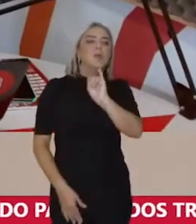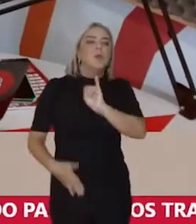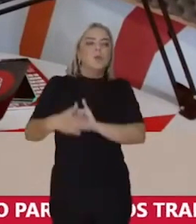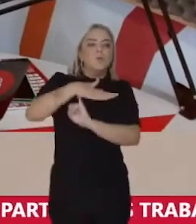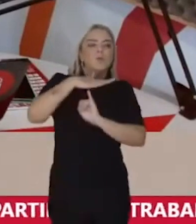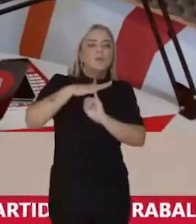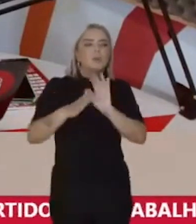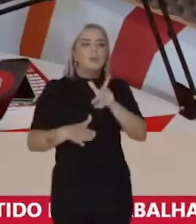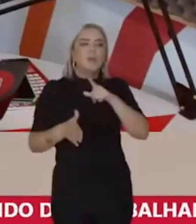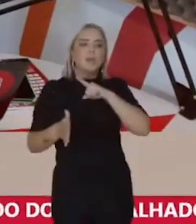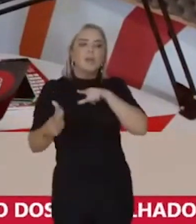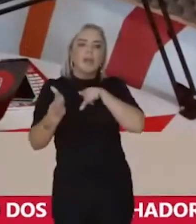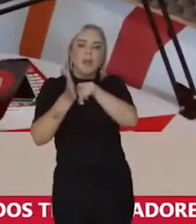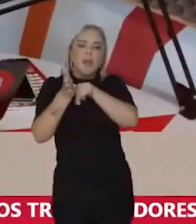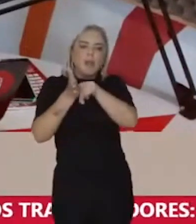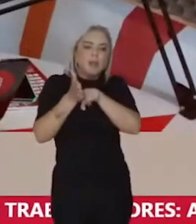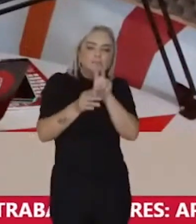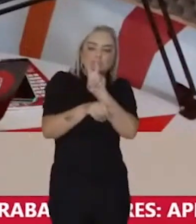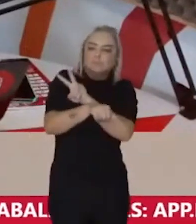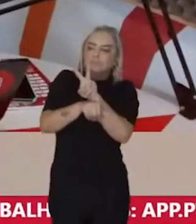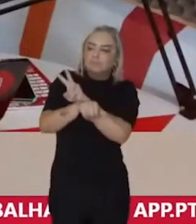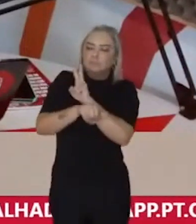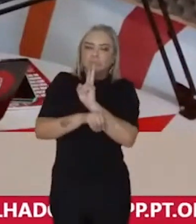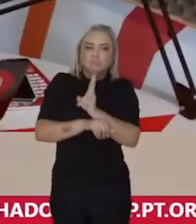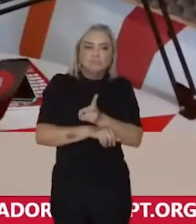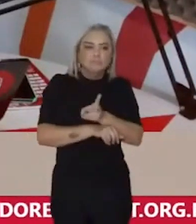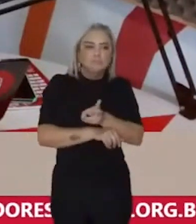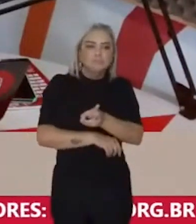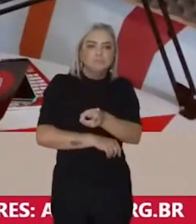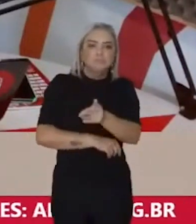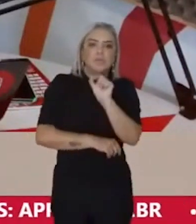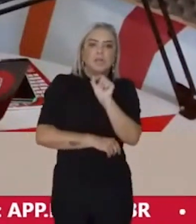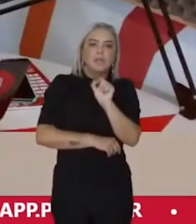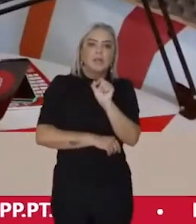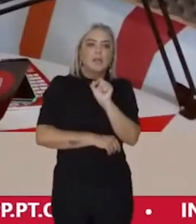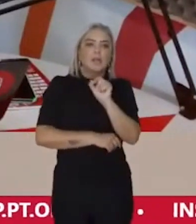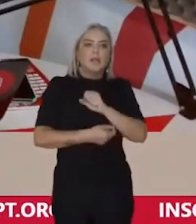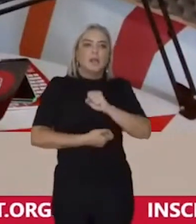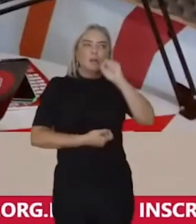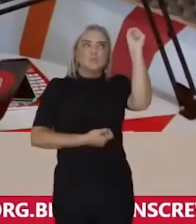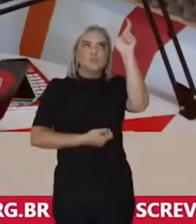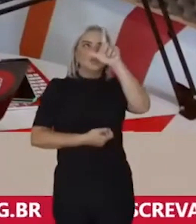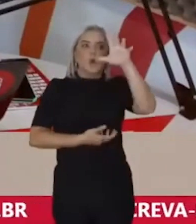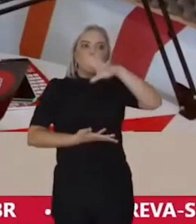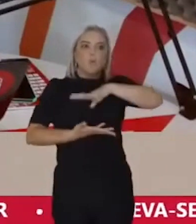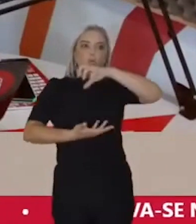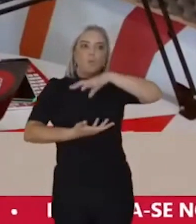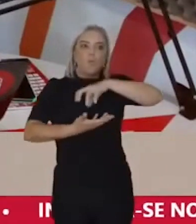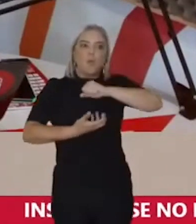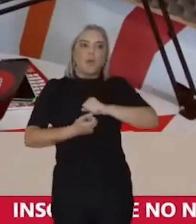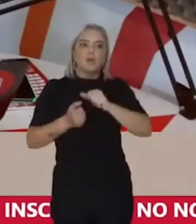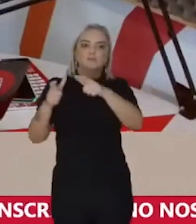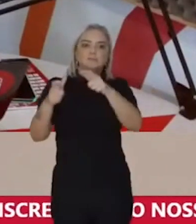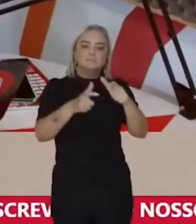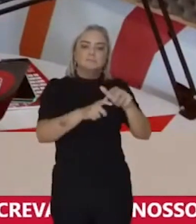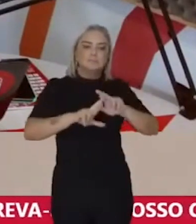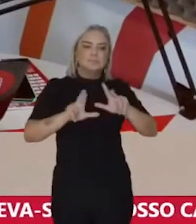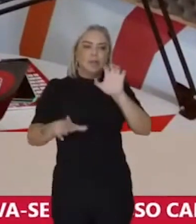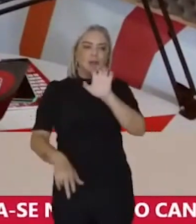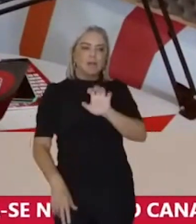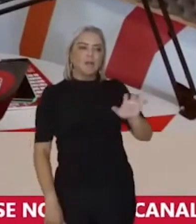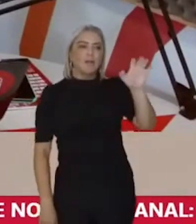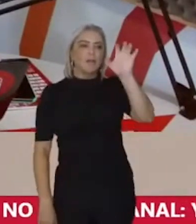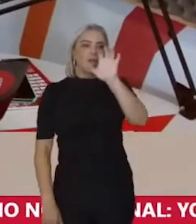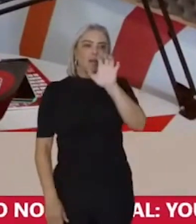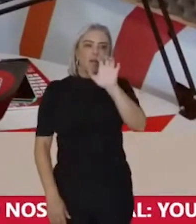alguma pesquisa de monitoramento contínuo sobre radiação solar nas diferentes regiões do Brasil,